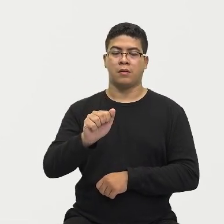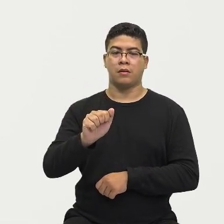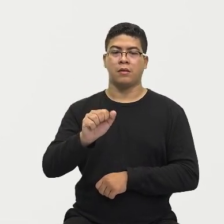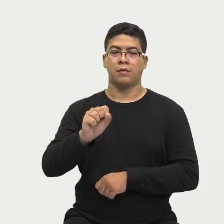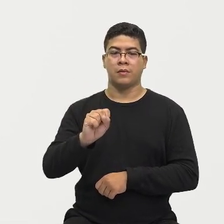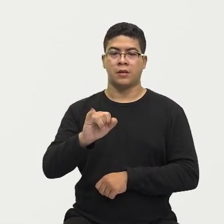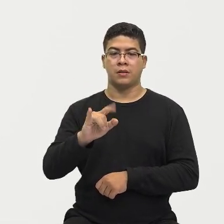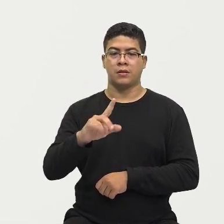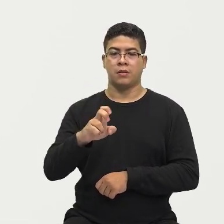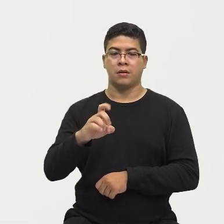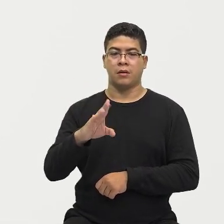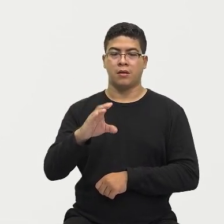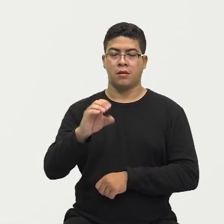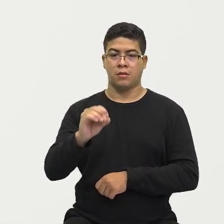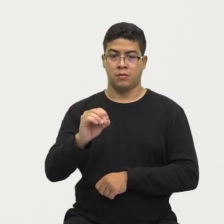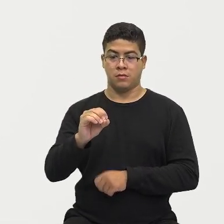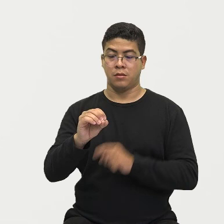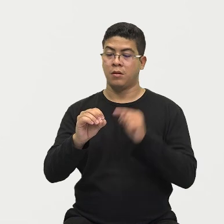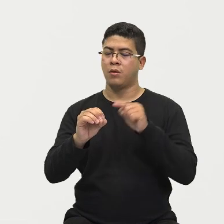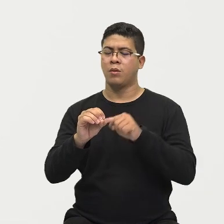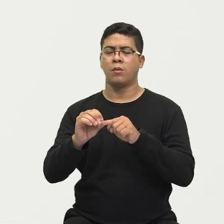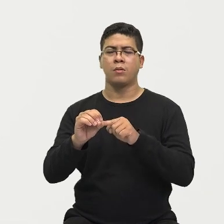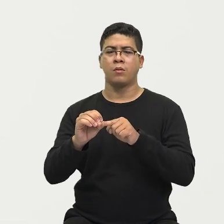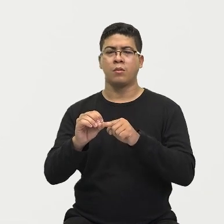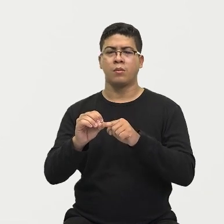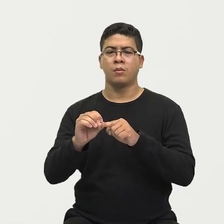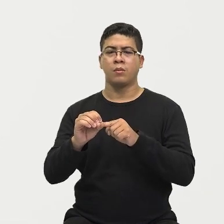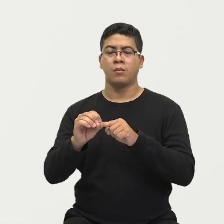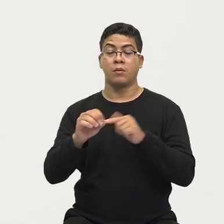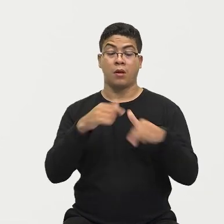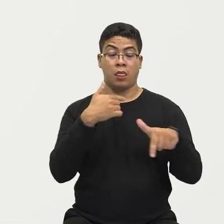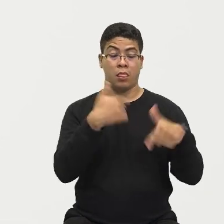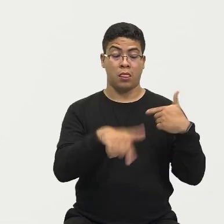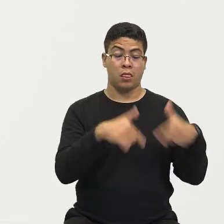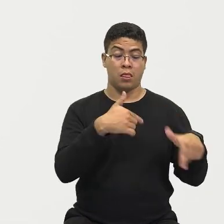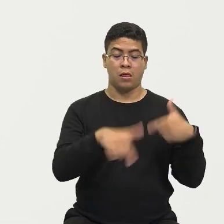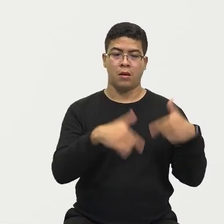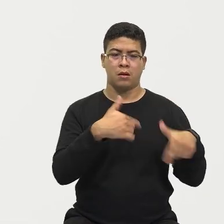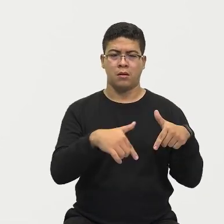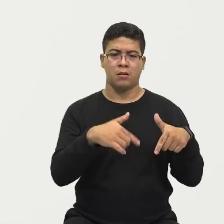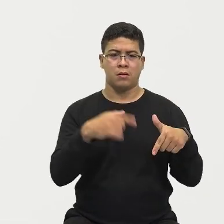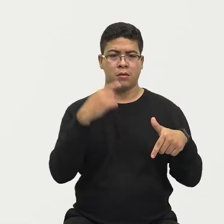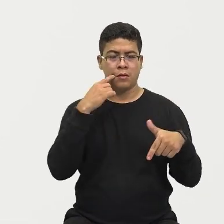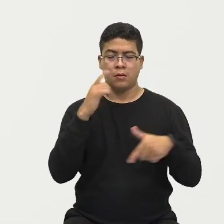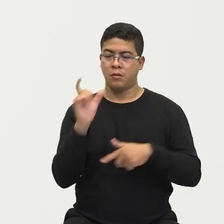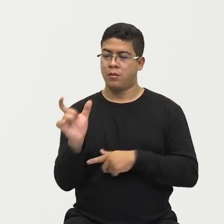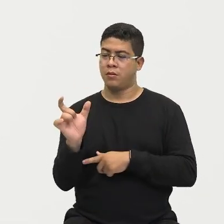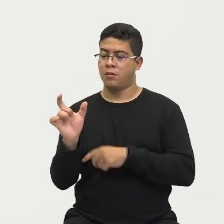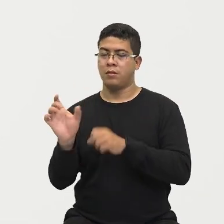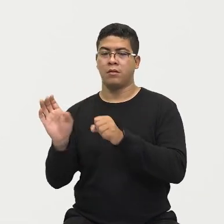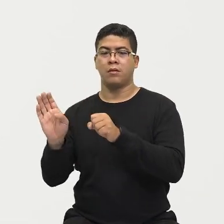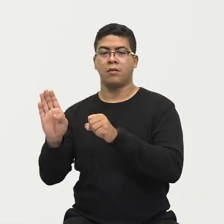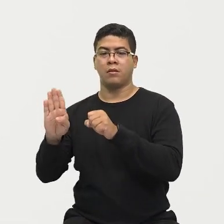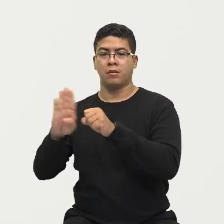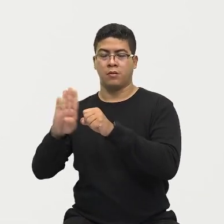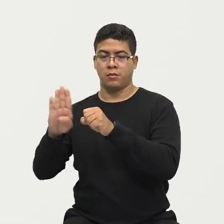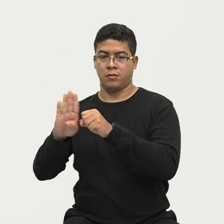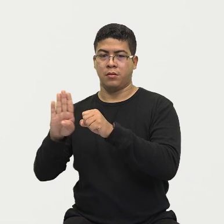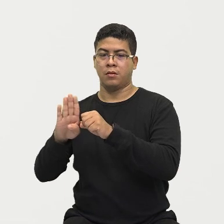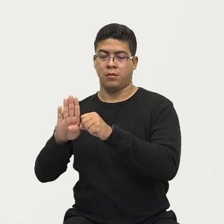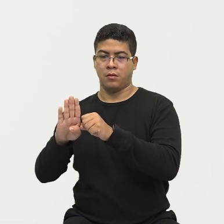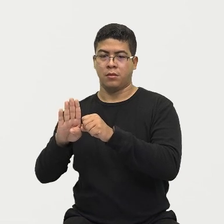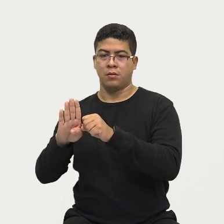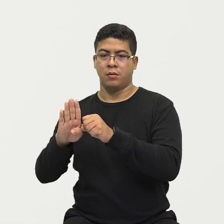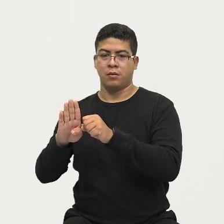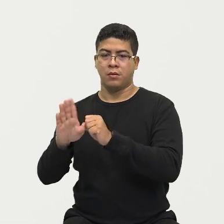Exatamente, temos aí o que? Brasileiro trabalhador. Temos aí um substantivo, brasileiro é substantivo nesse caso. Brasileiro